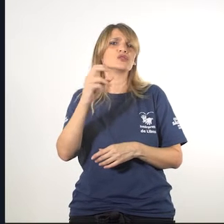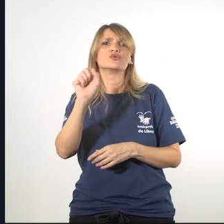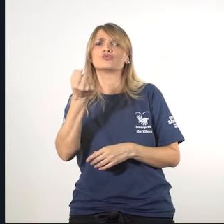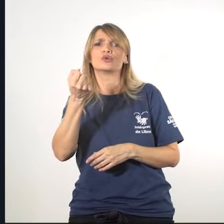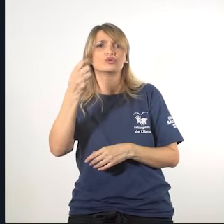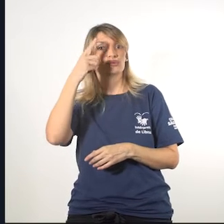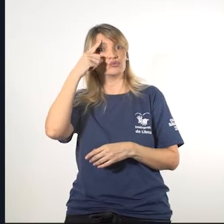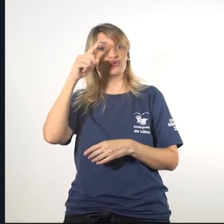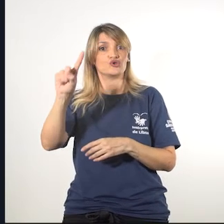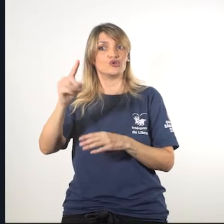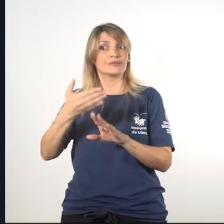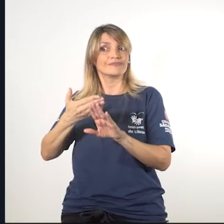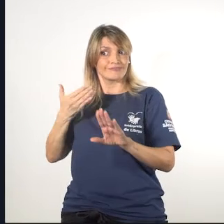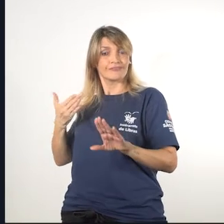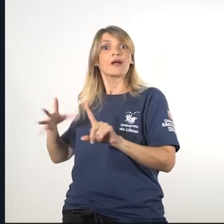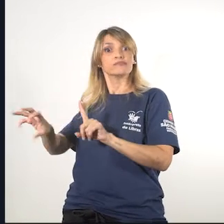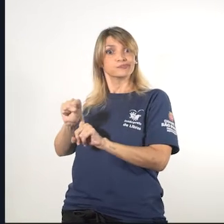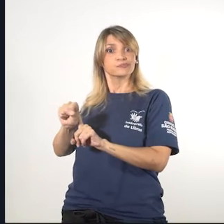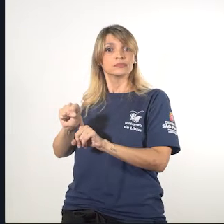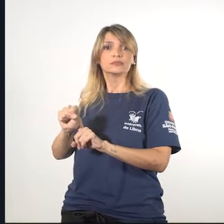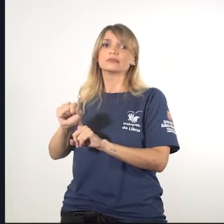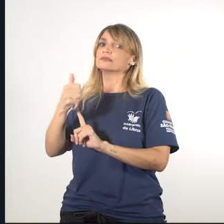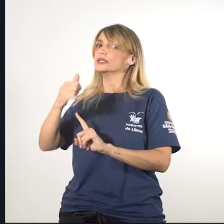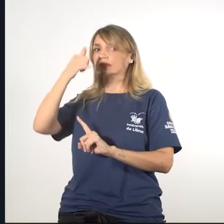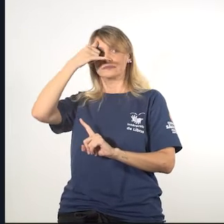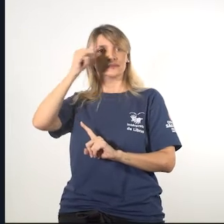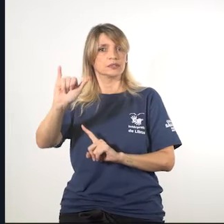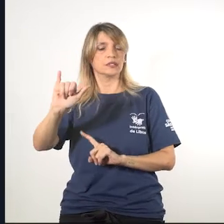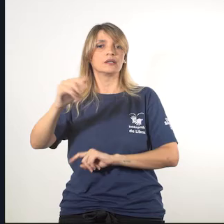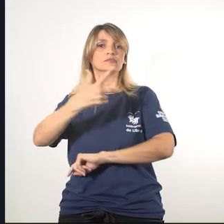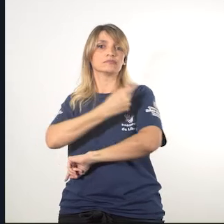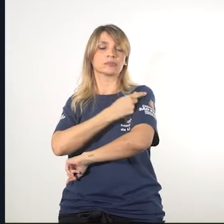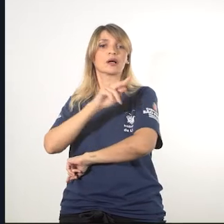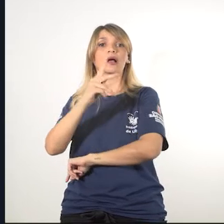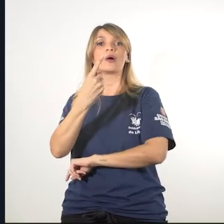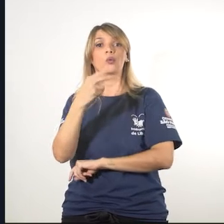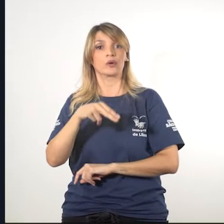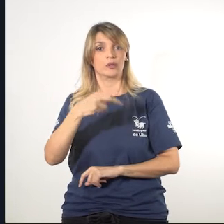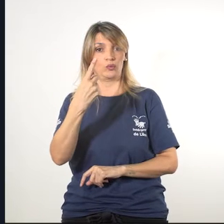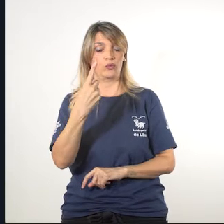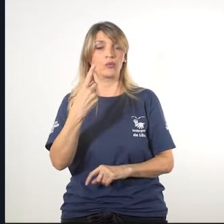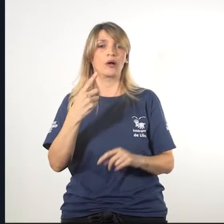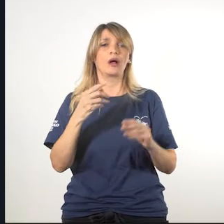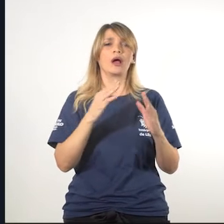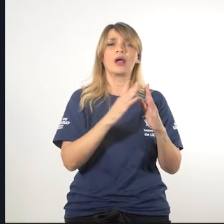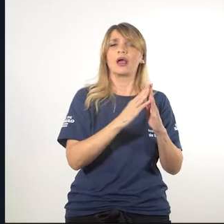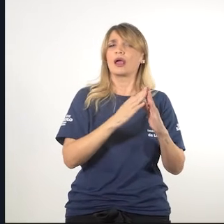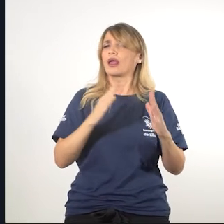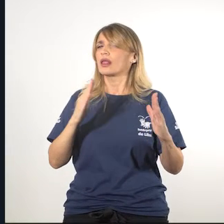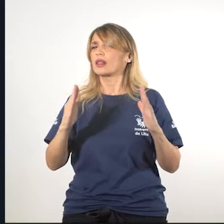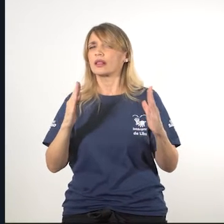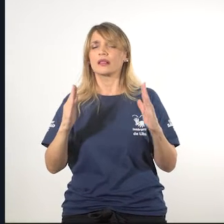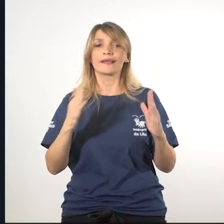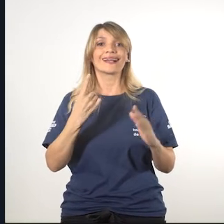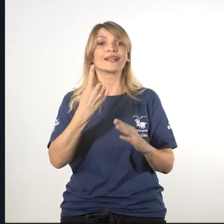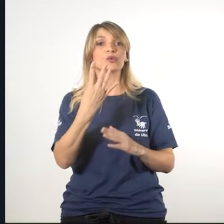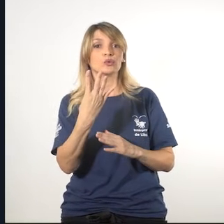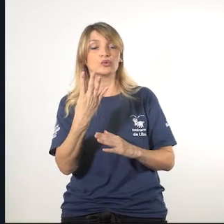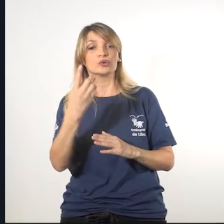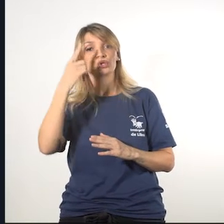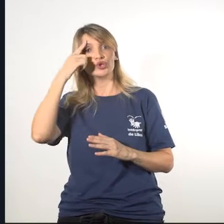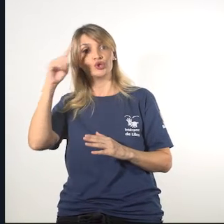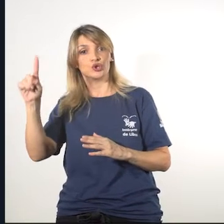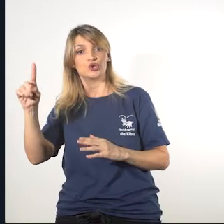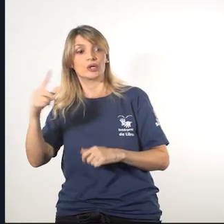devem adiar a vacinação do influenza. Também deve-se dar um intervalo de 14 dias entre a